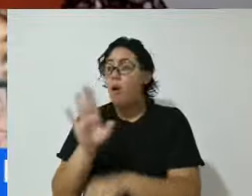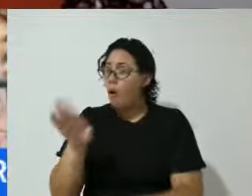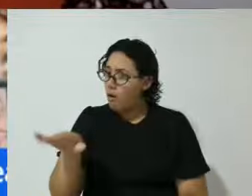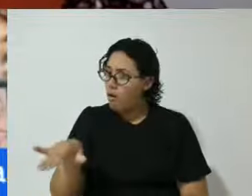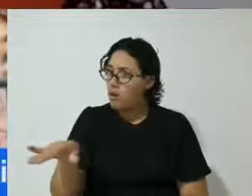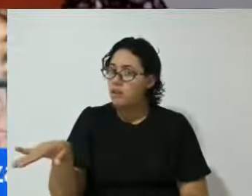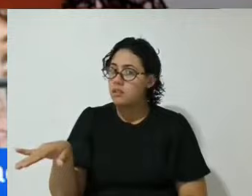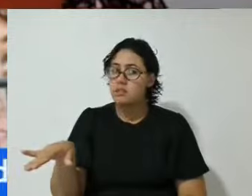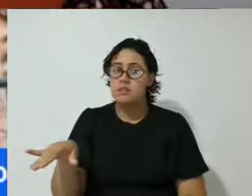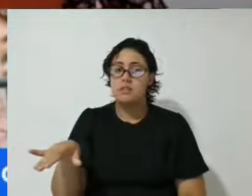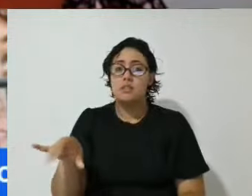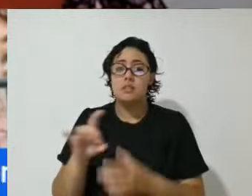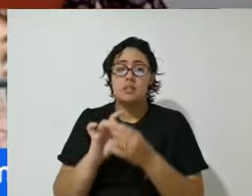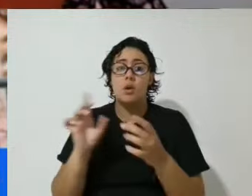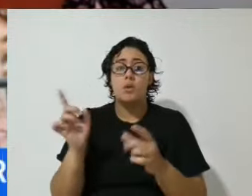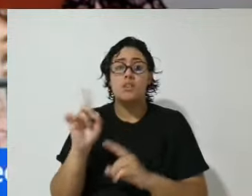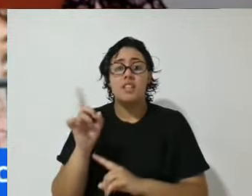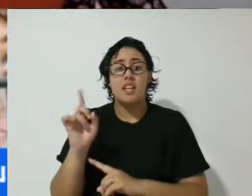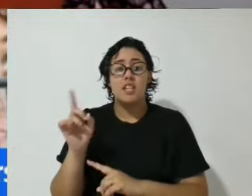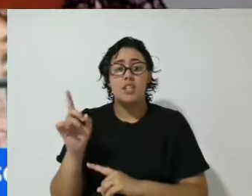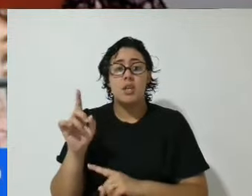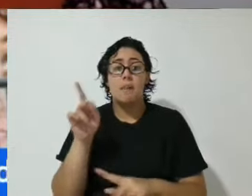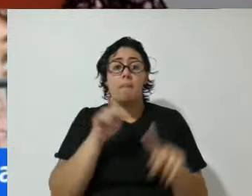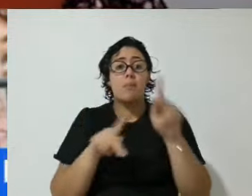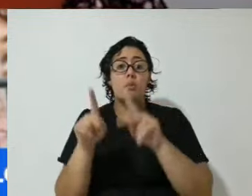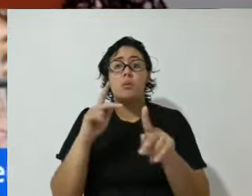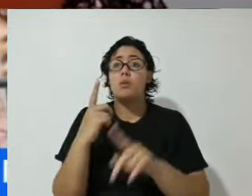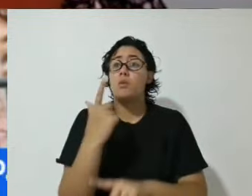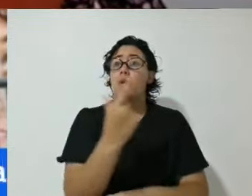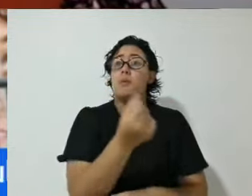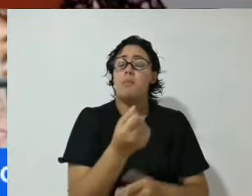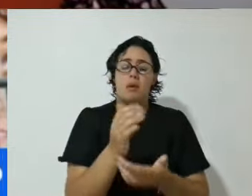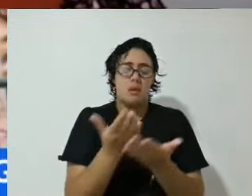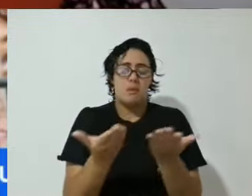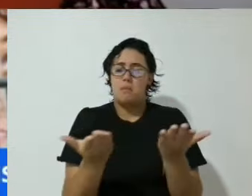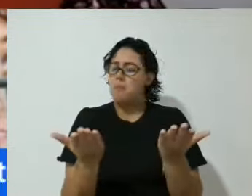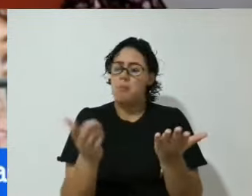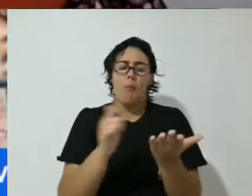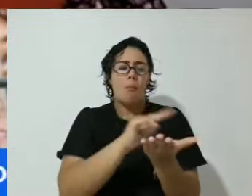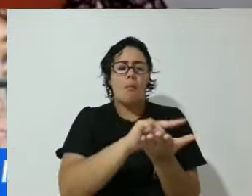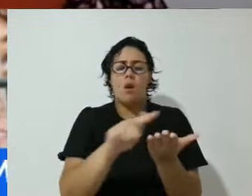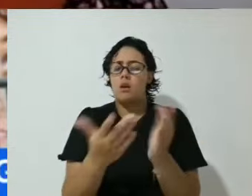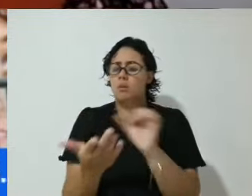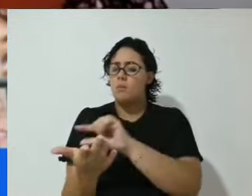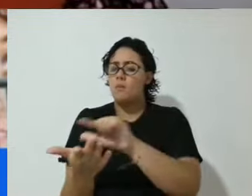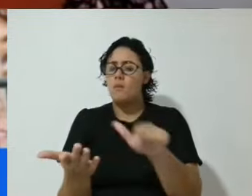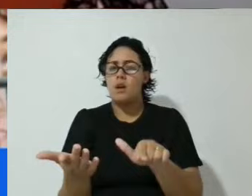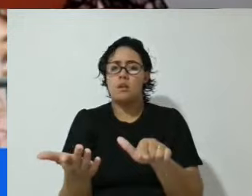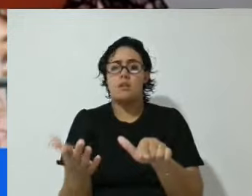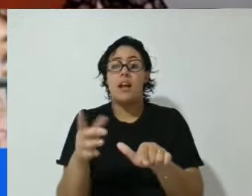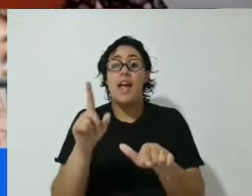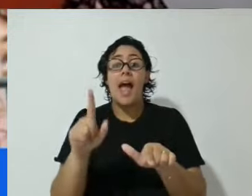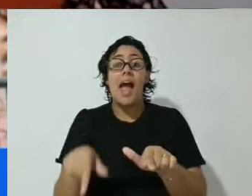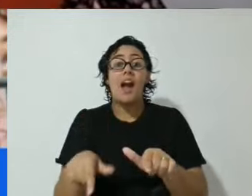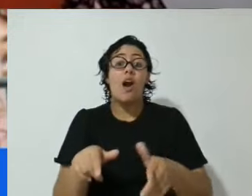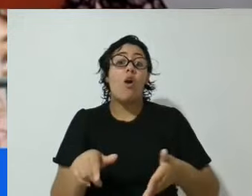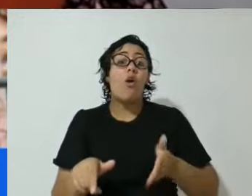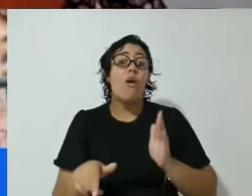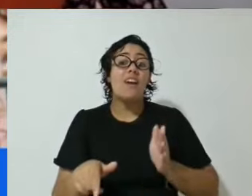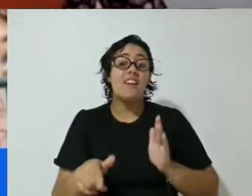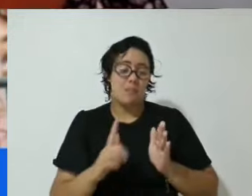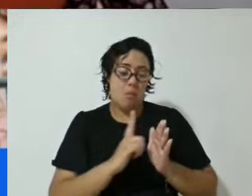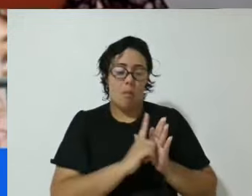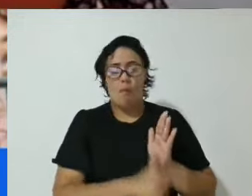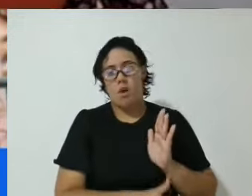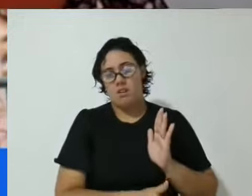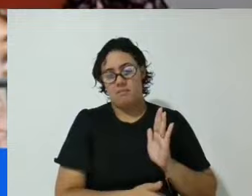público sair com mãos vazias, mas na verdade não era só mãos vazias, era coração vazio. Todo mundo que entrava